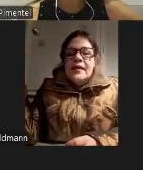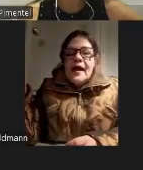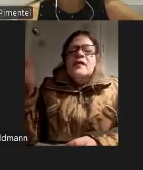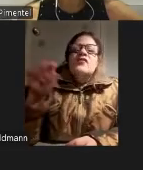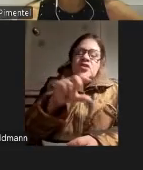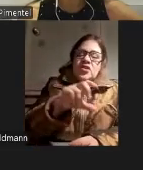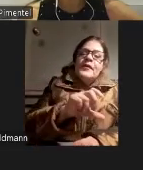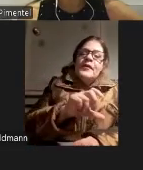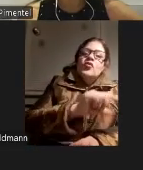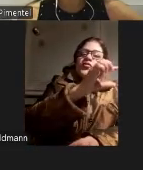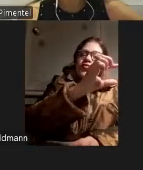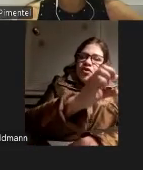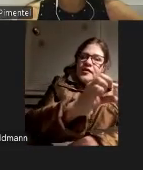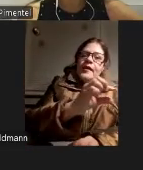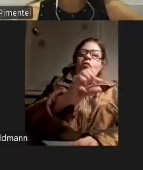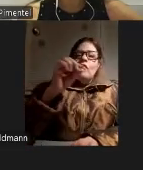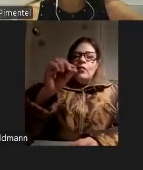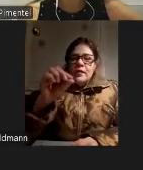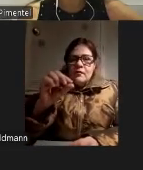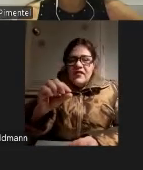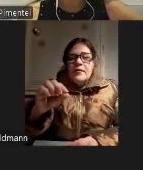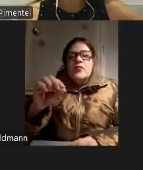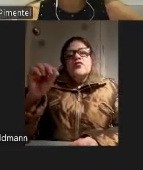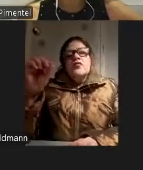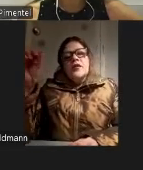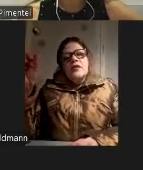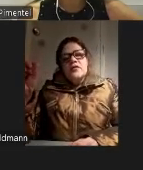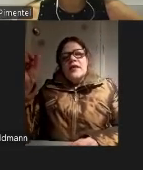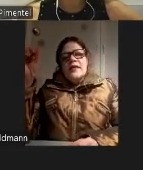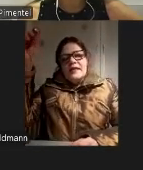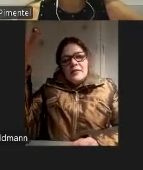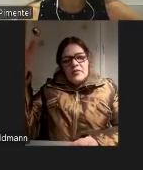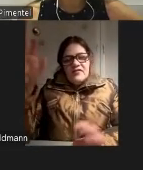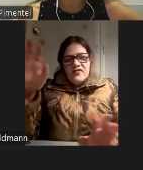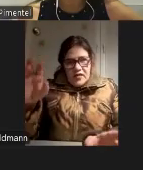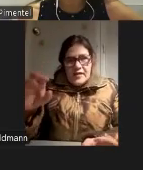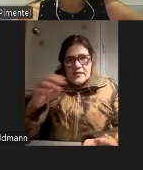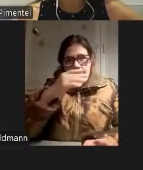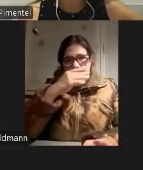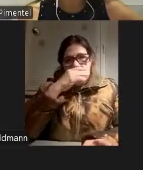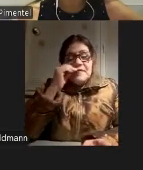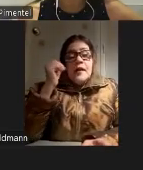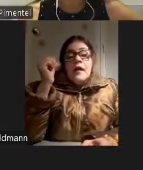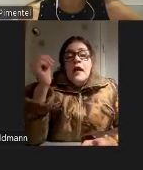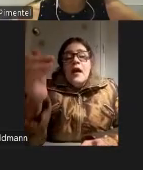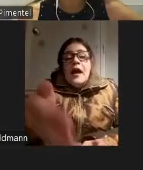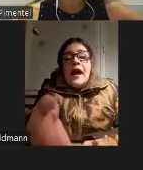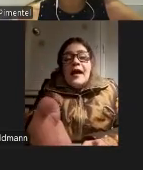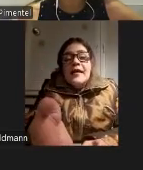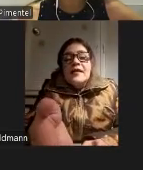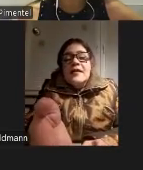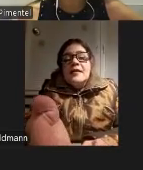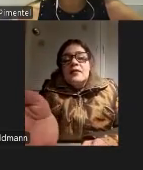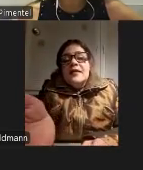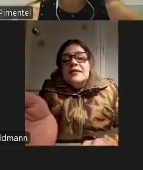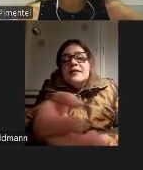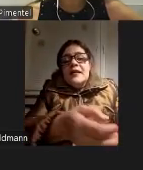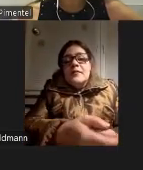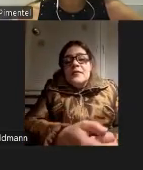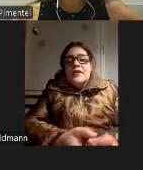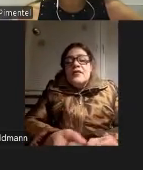no telhado. Aí você já imaginou, o sujeito é o homem, o verbo é o subiu e o telhado é para onde ele foi, não é isso? É. Aqui,